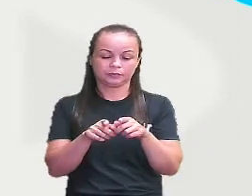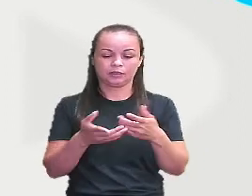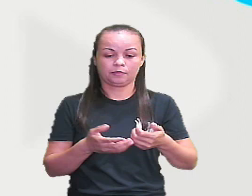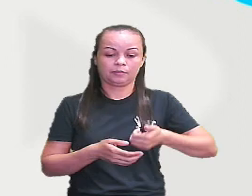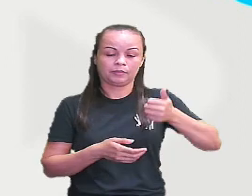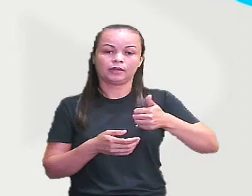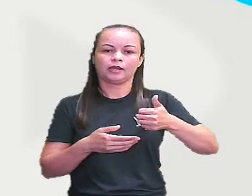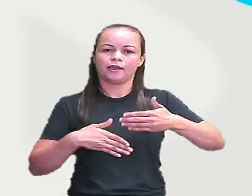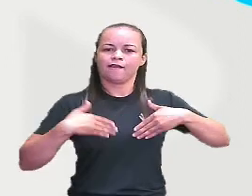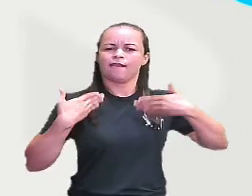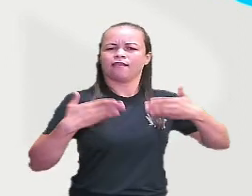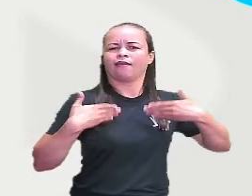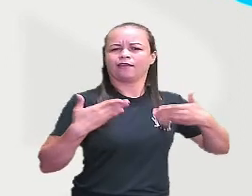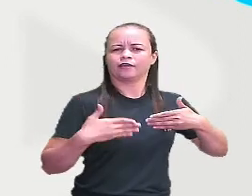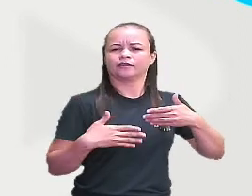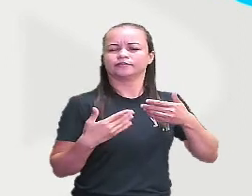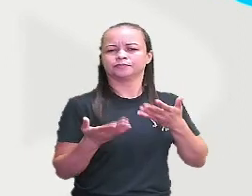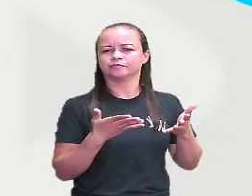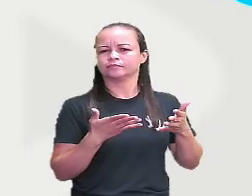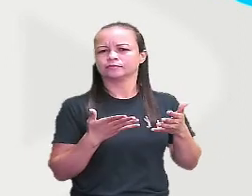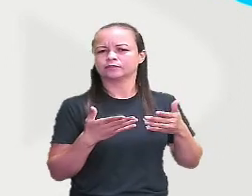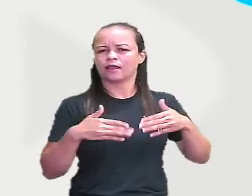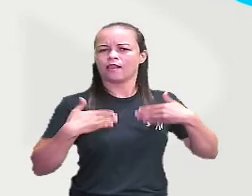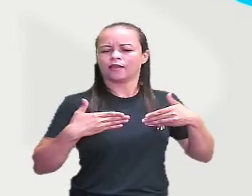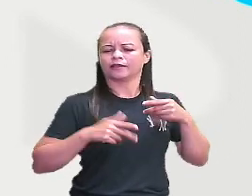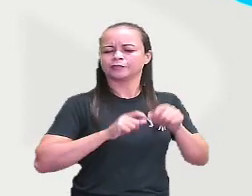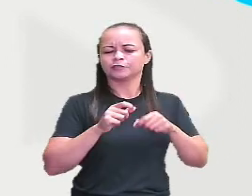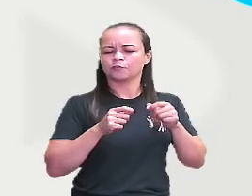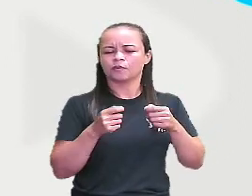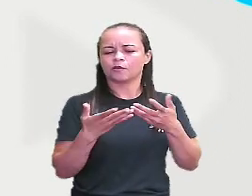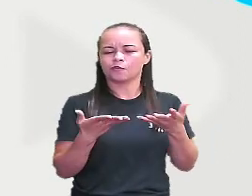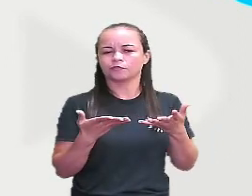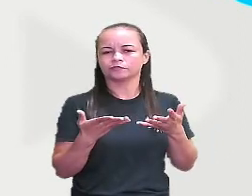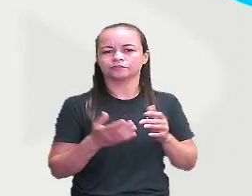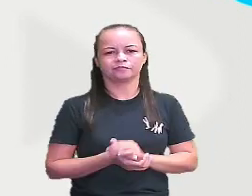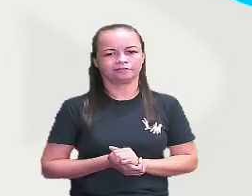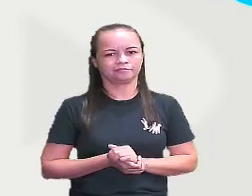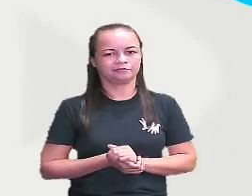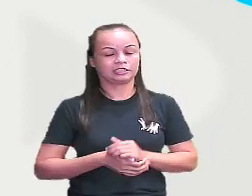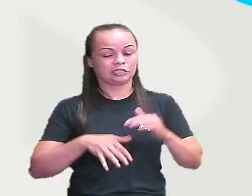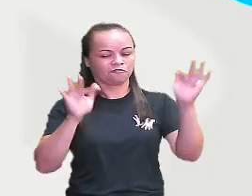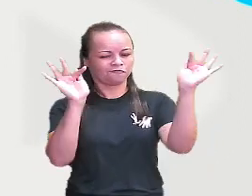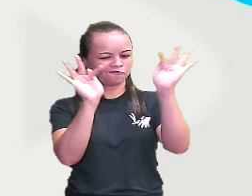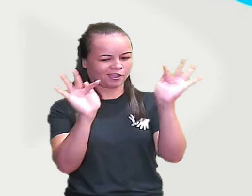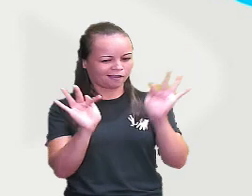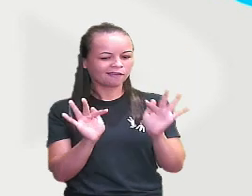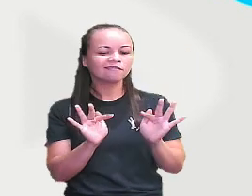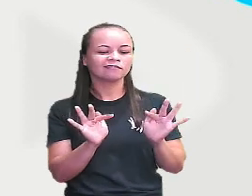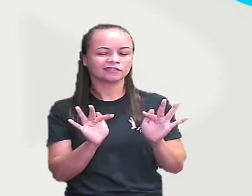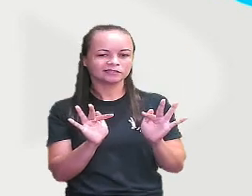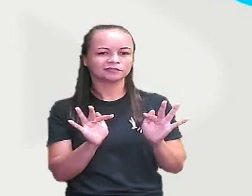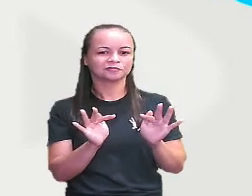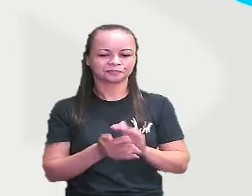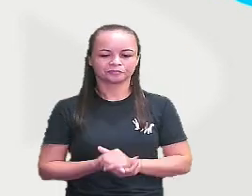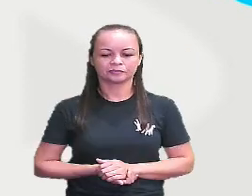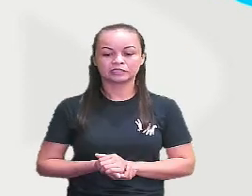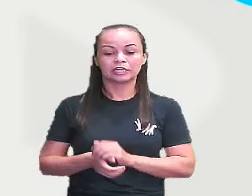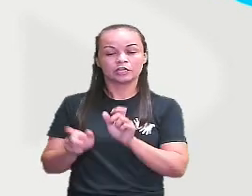alegre. E aí, qual é o sinônimo para alegre? Feliz, muito bem. E o